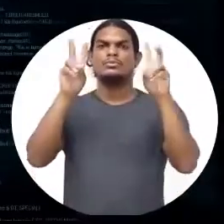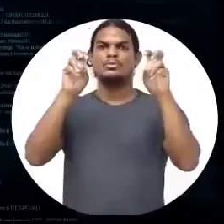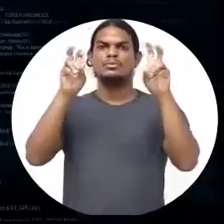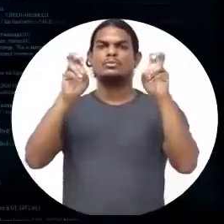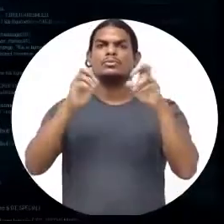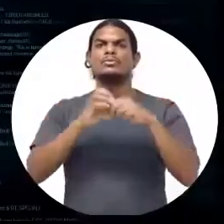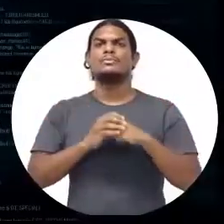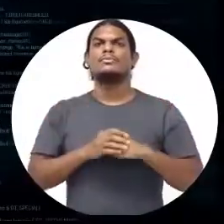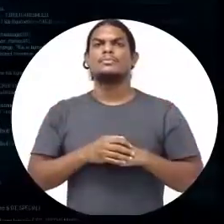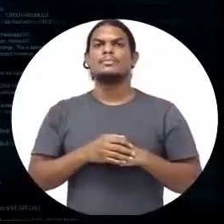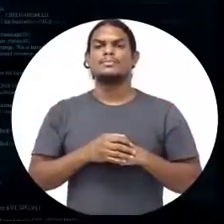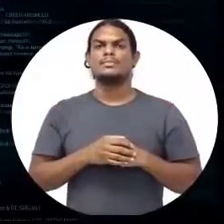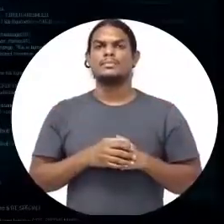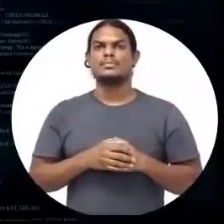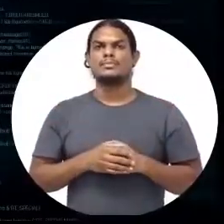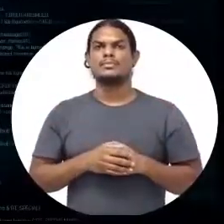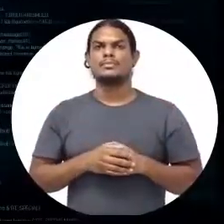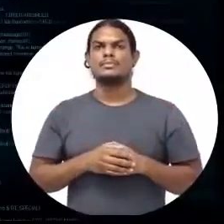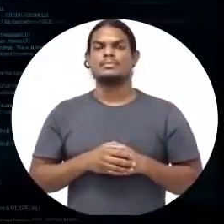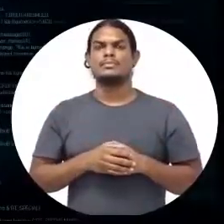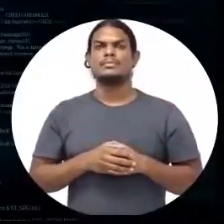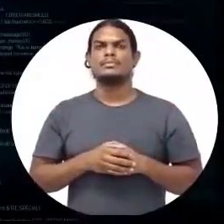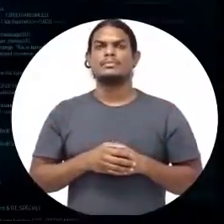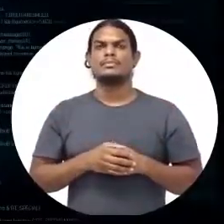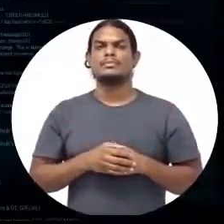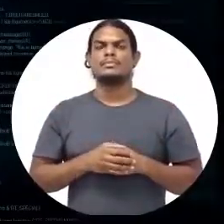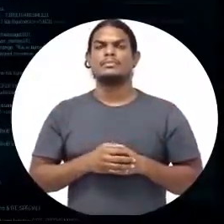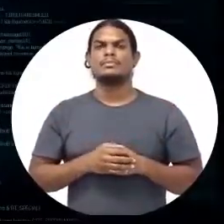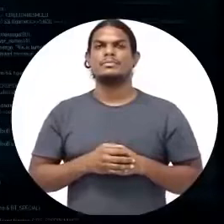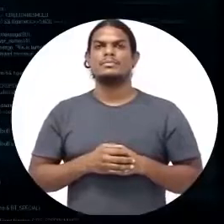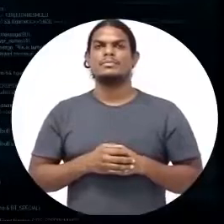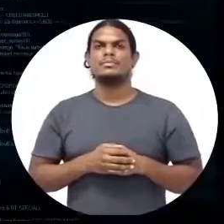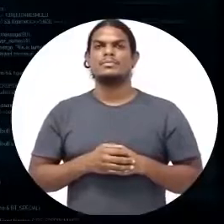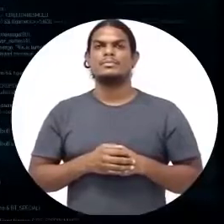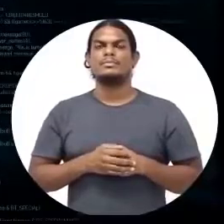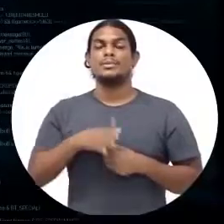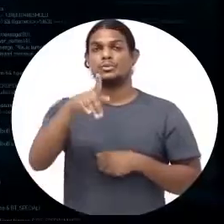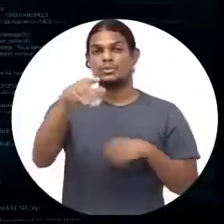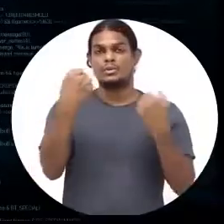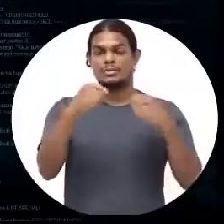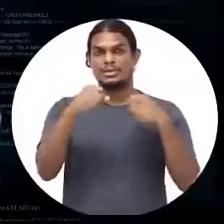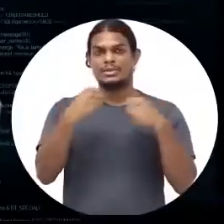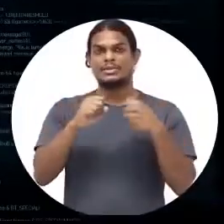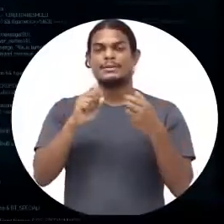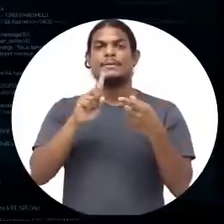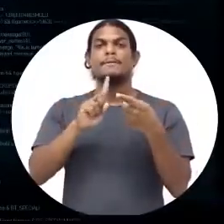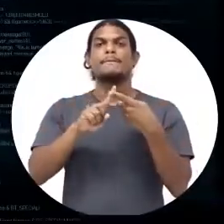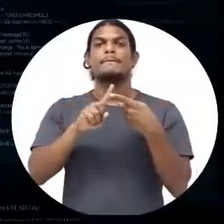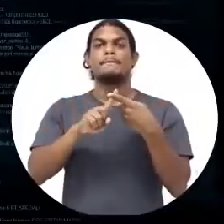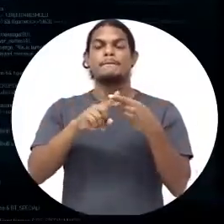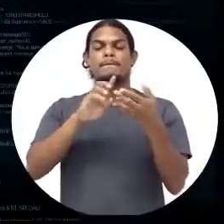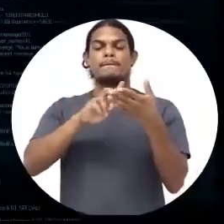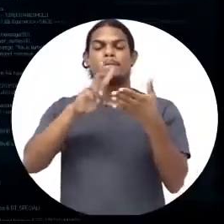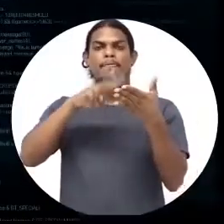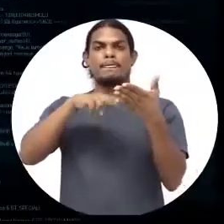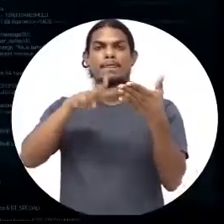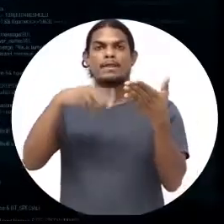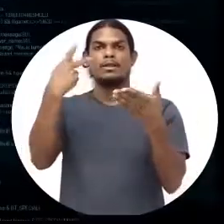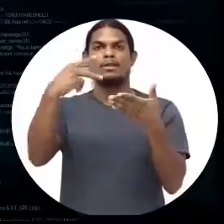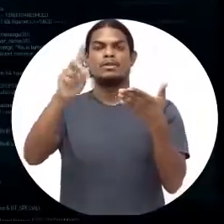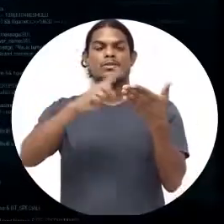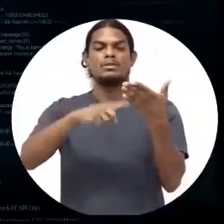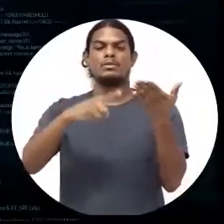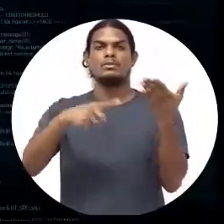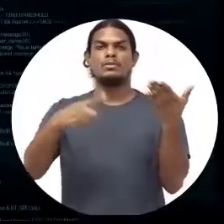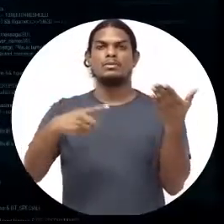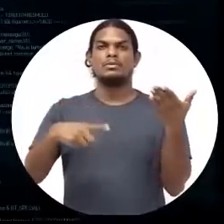esse mais, ele é importante. Então ele não fica resumido a nossa aula aqui. Você precisa, é uma necessidade que você leia